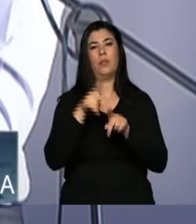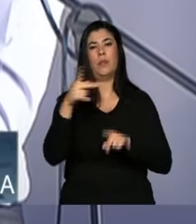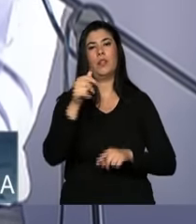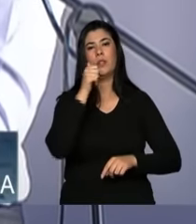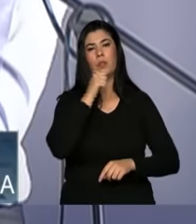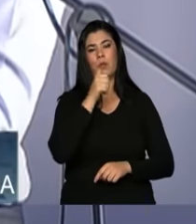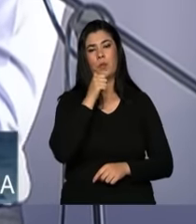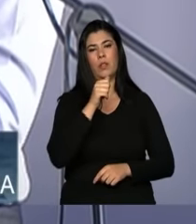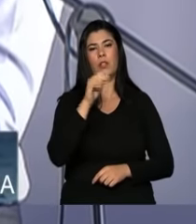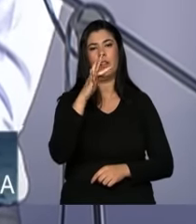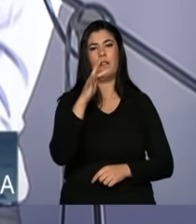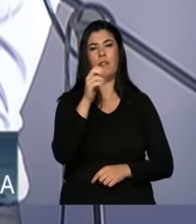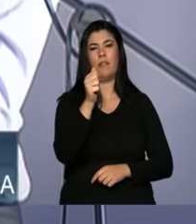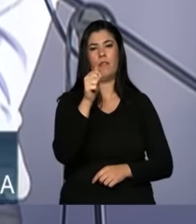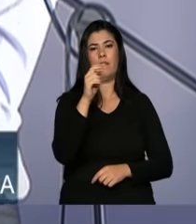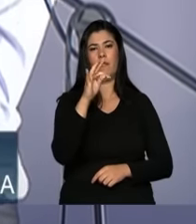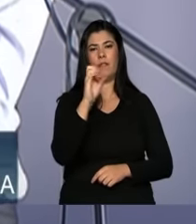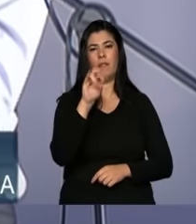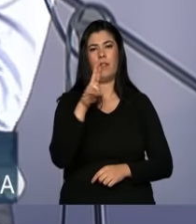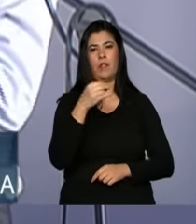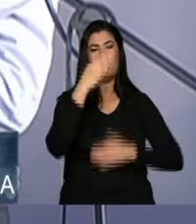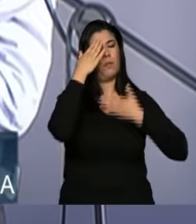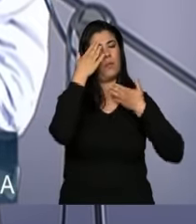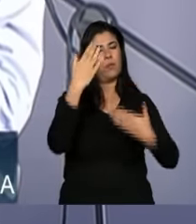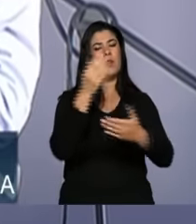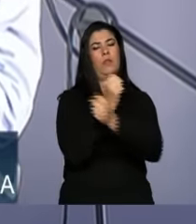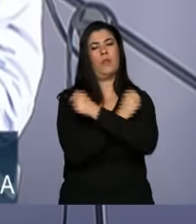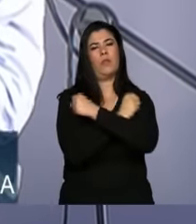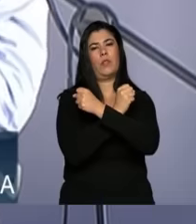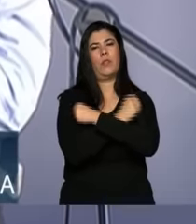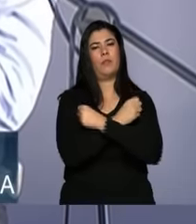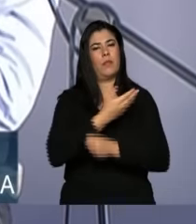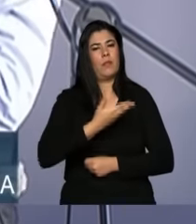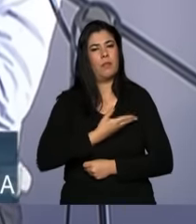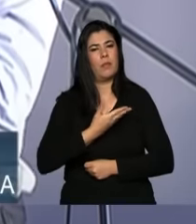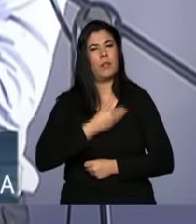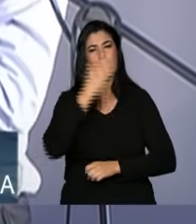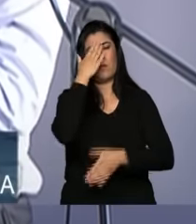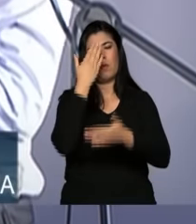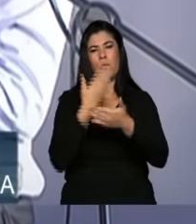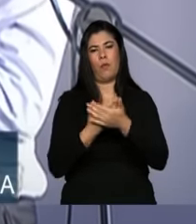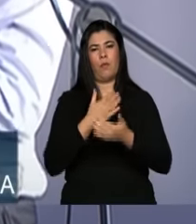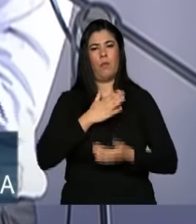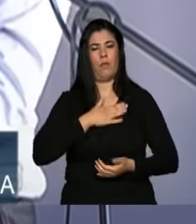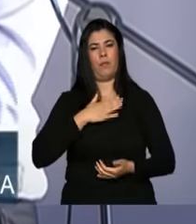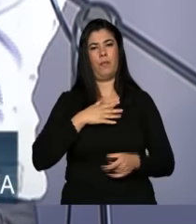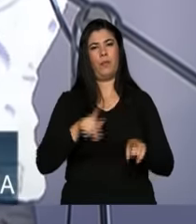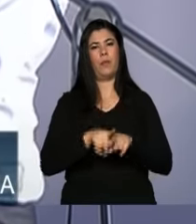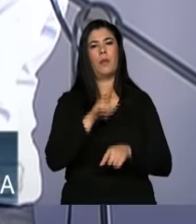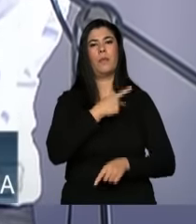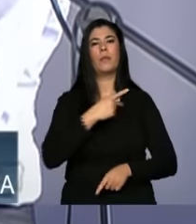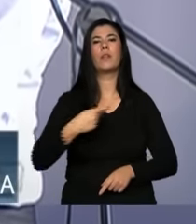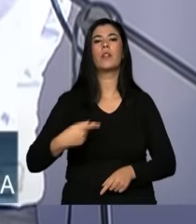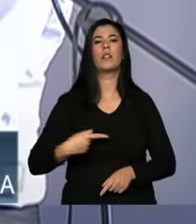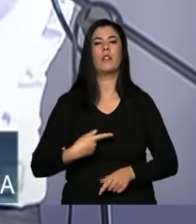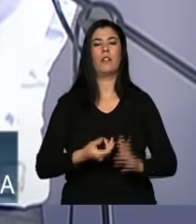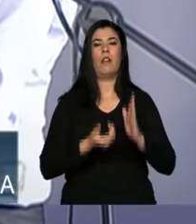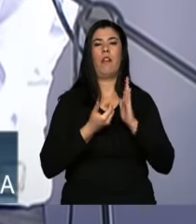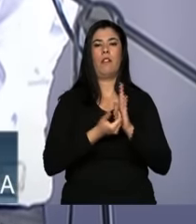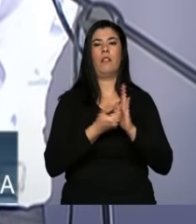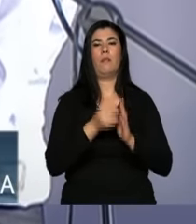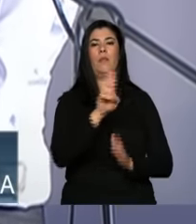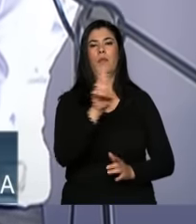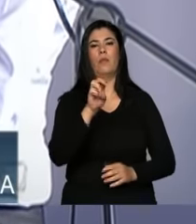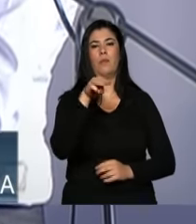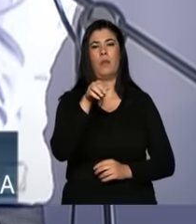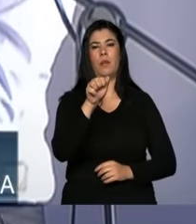esposa. Meu abraço, meu agradecimento pela amizade, pela confiança. Ao presidente da Assembleia, Marcelo